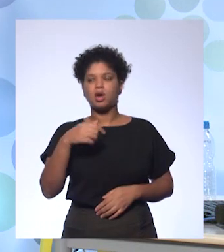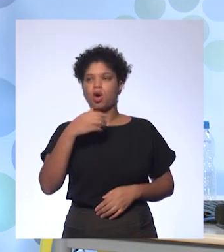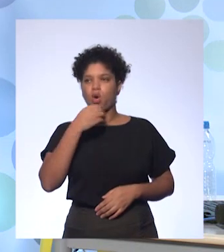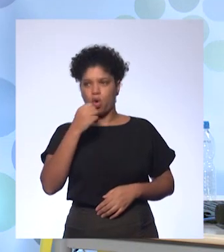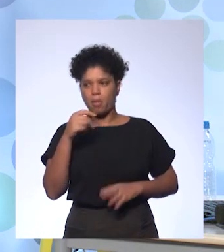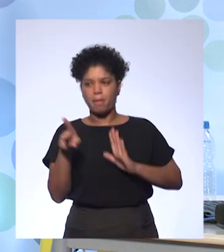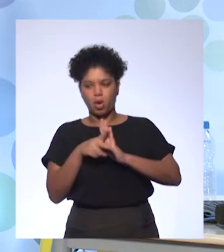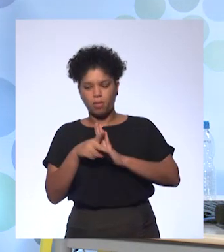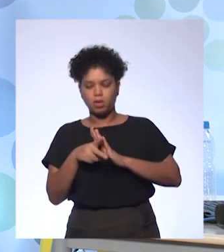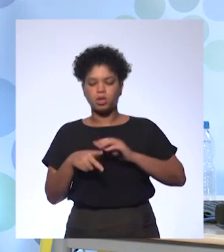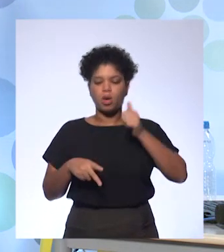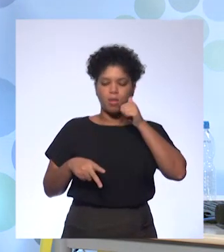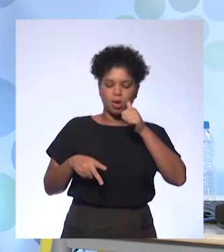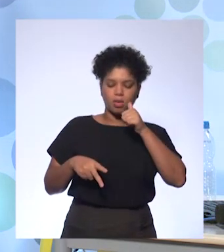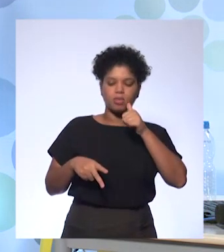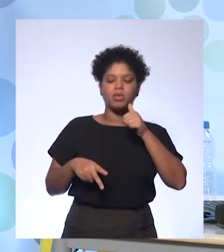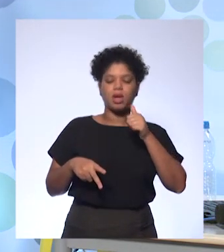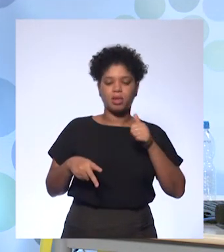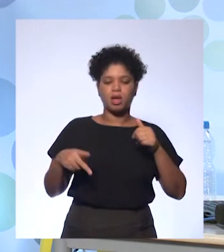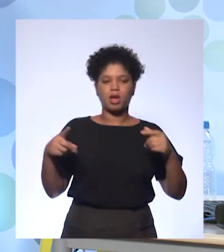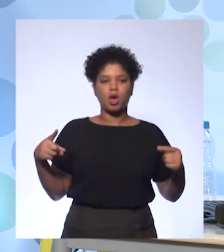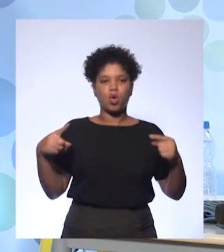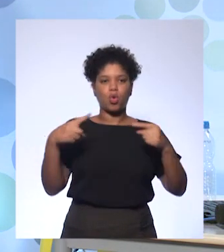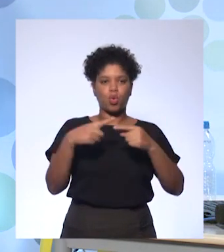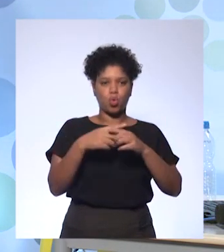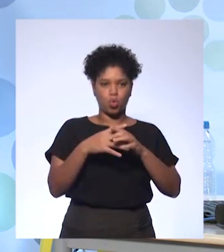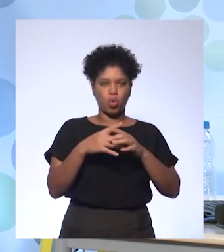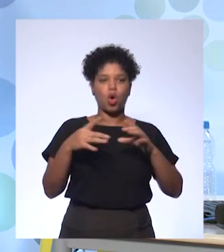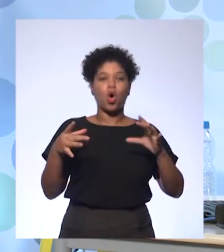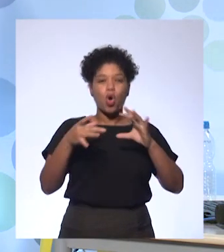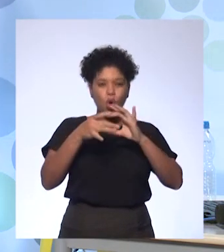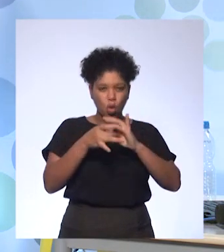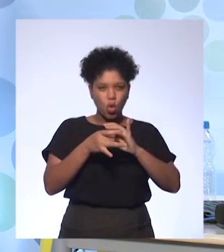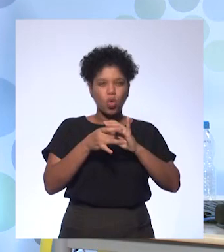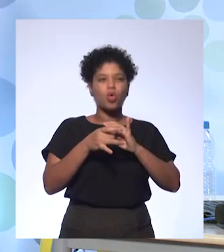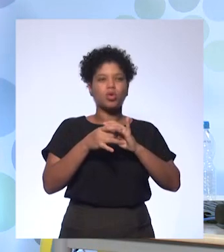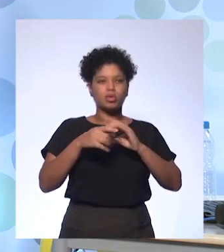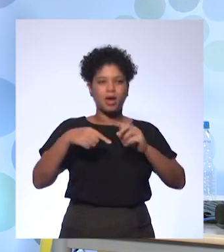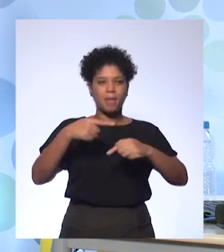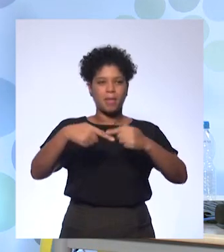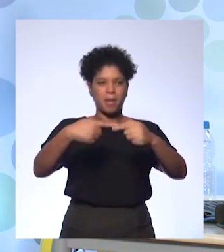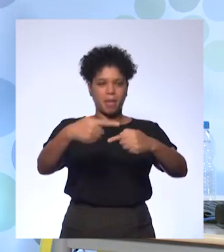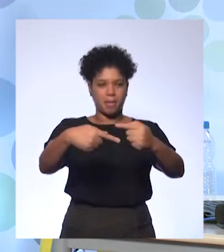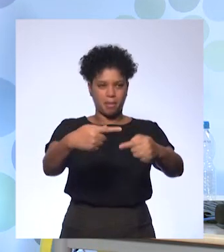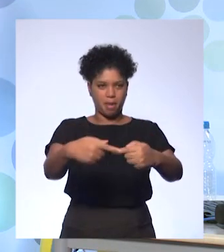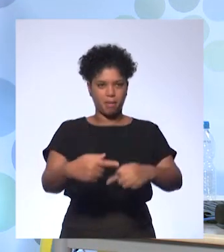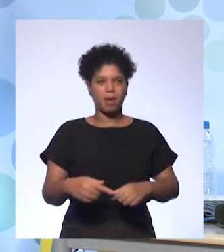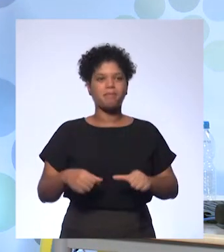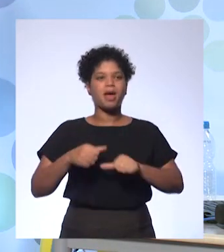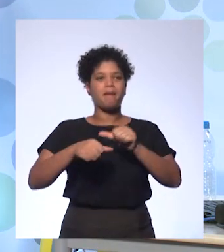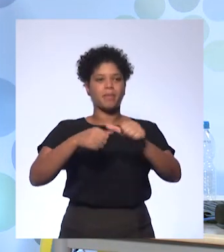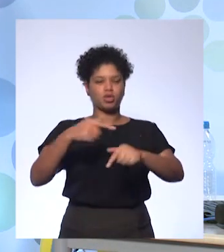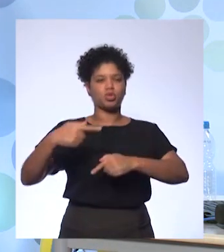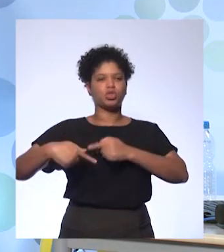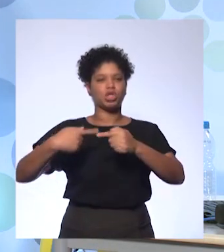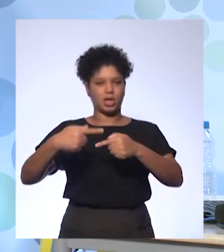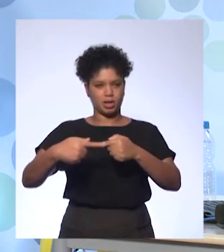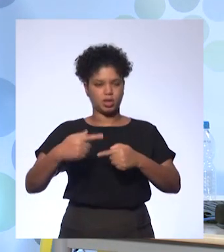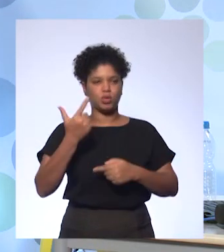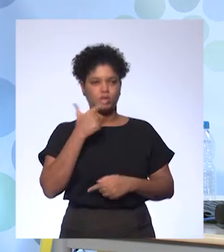outra feminina e vice-versa, né? Então, com isso, você garante aí a variabilidade genética nesses